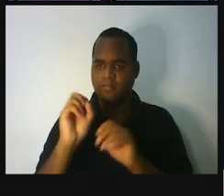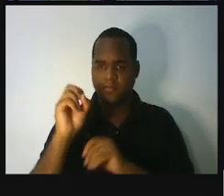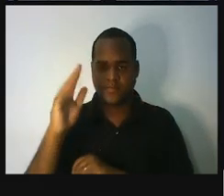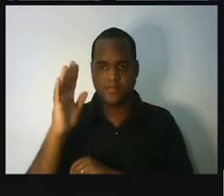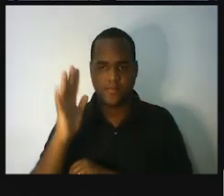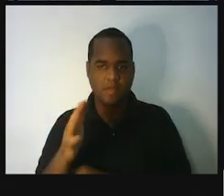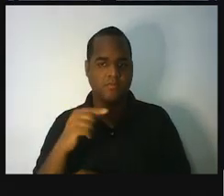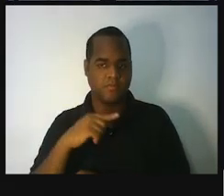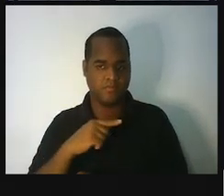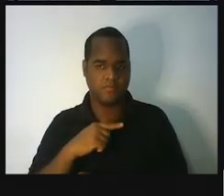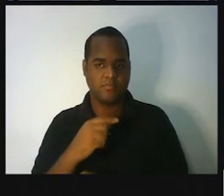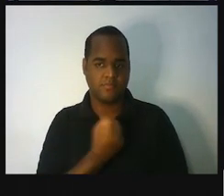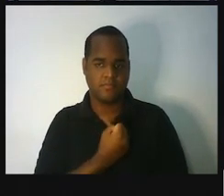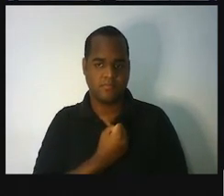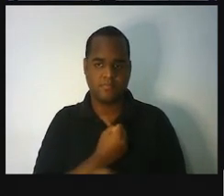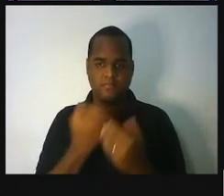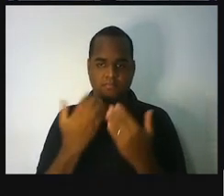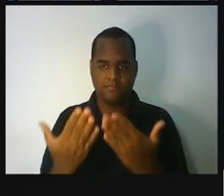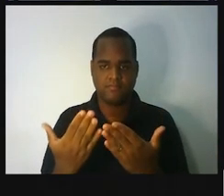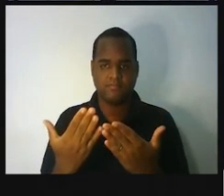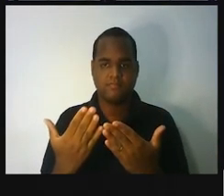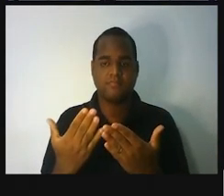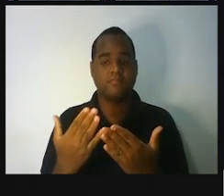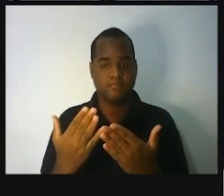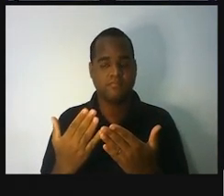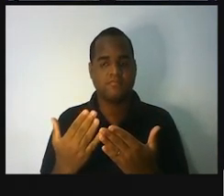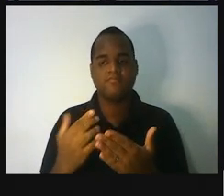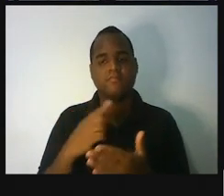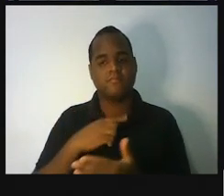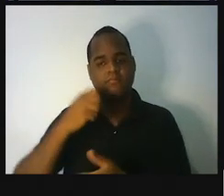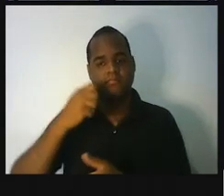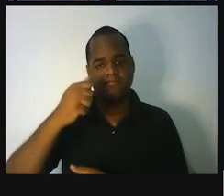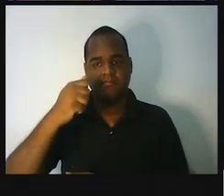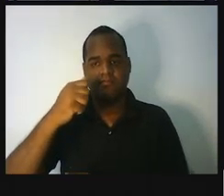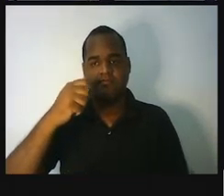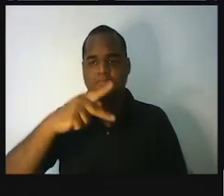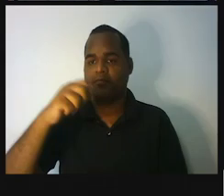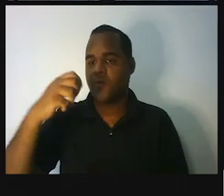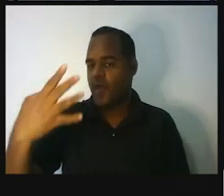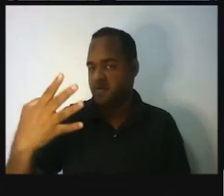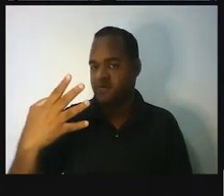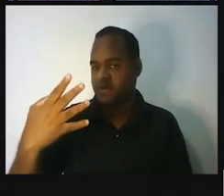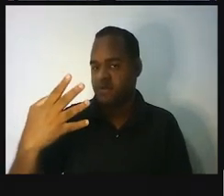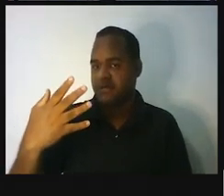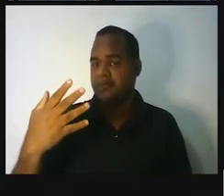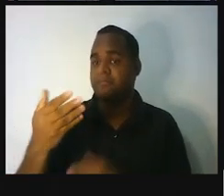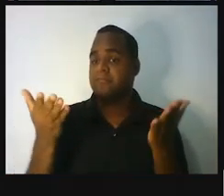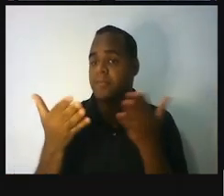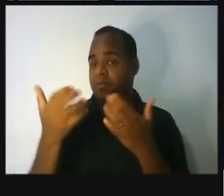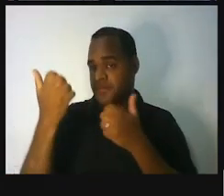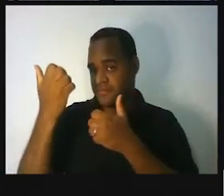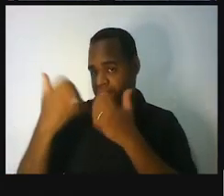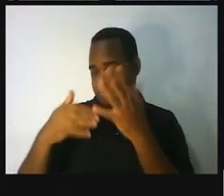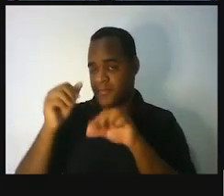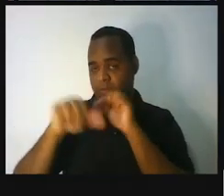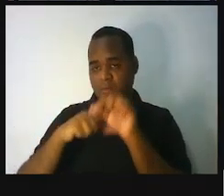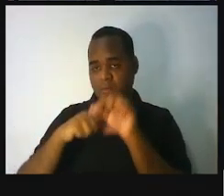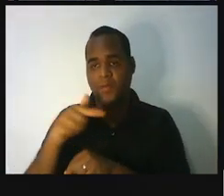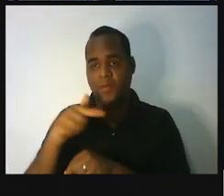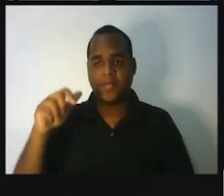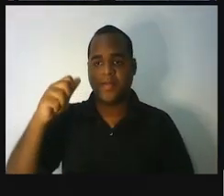que é Paulo Afonso 3 e Paulo Afonso 4, desculpa. Vamos agora, então,